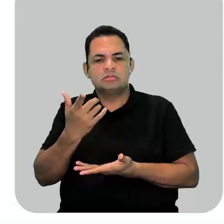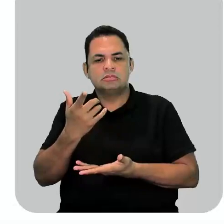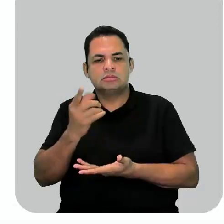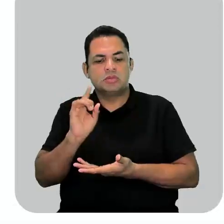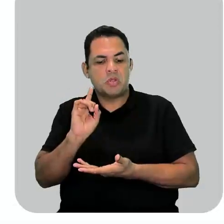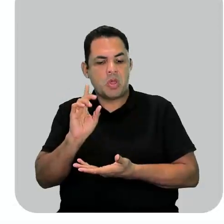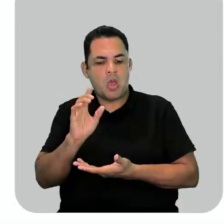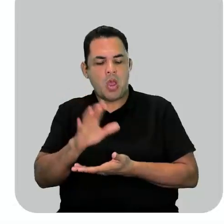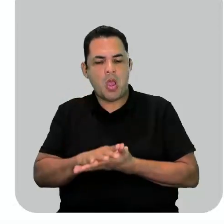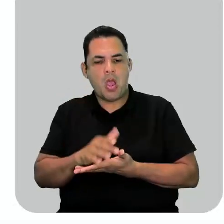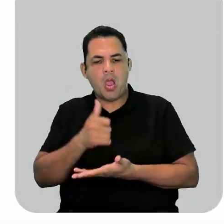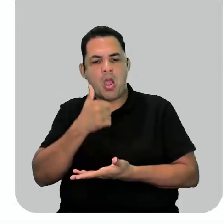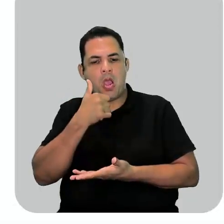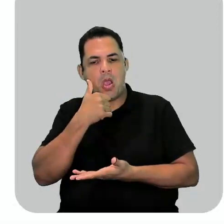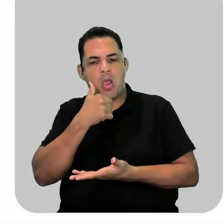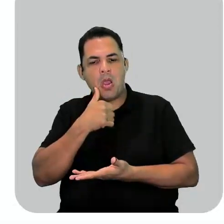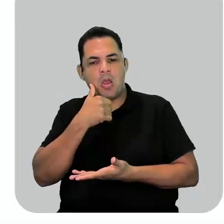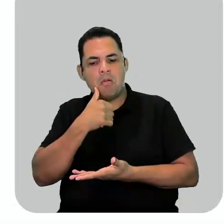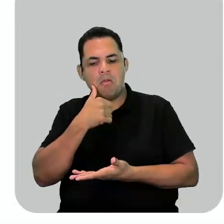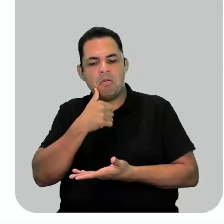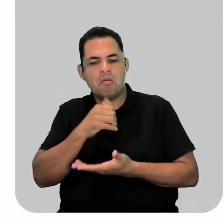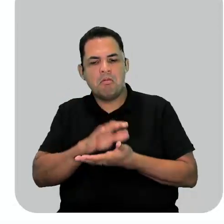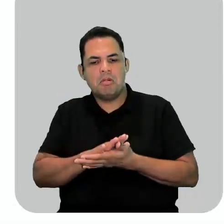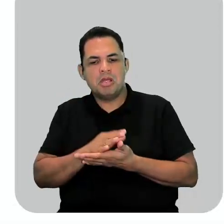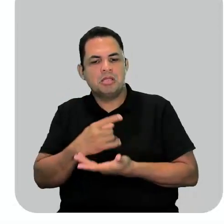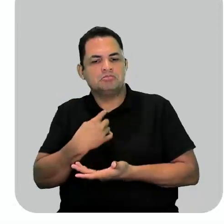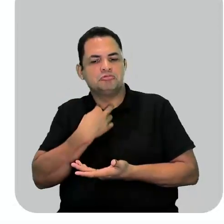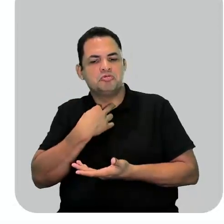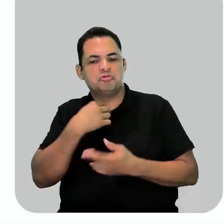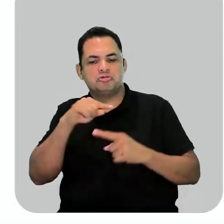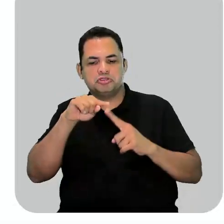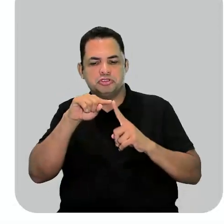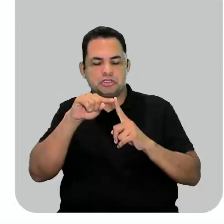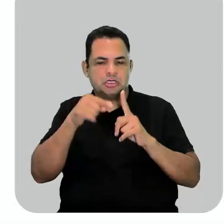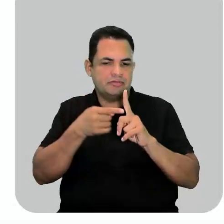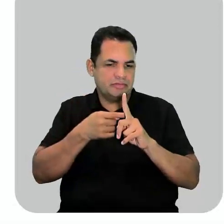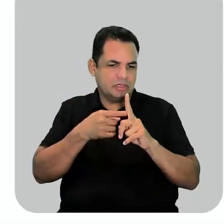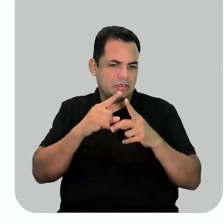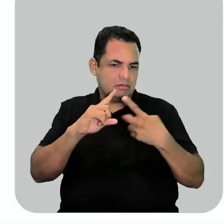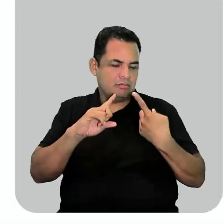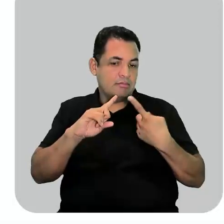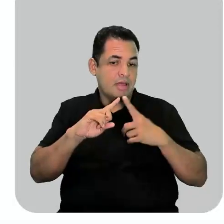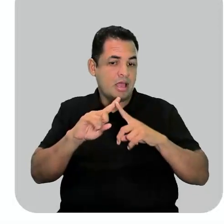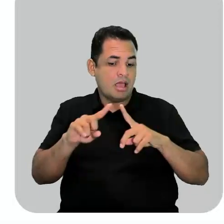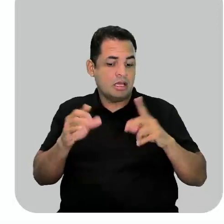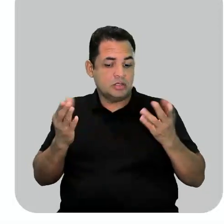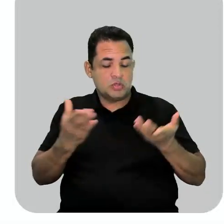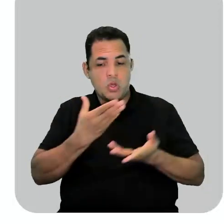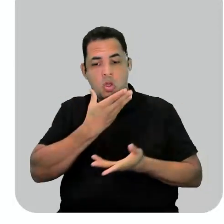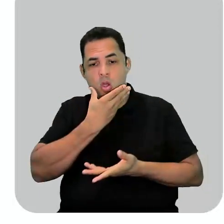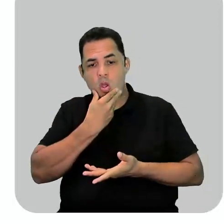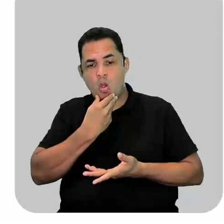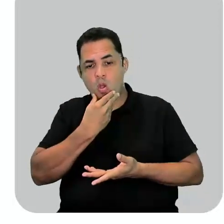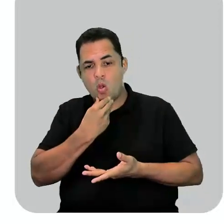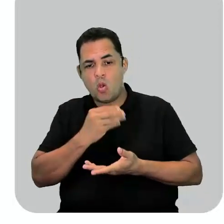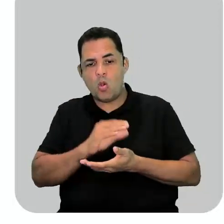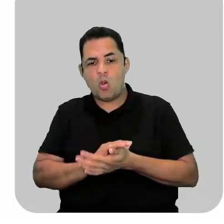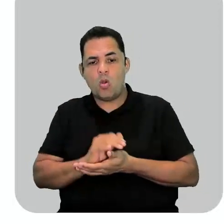somente as mulheres ficavam estéreis devido ao uso de anabolizante, mas os homens também. E a